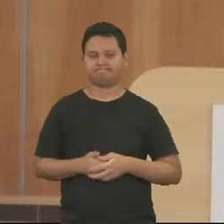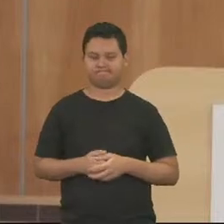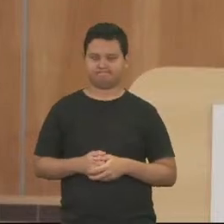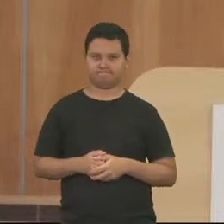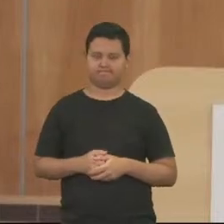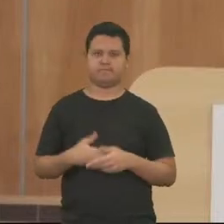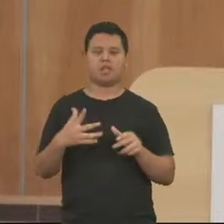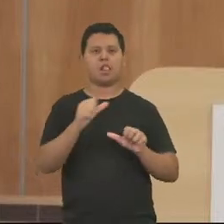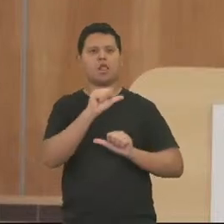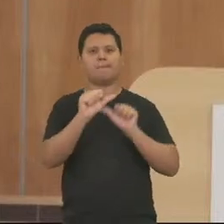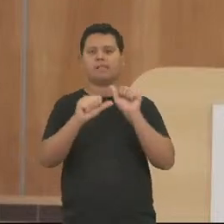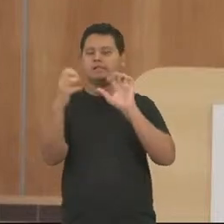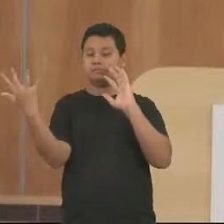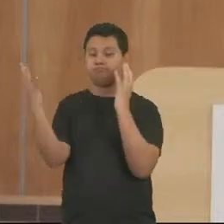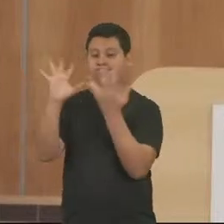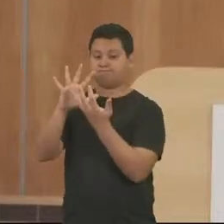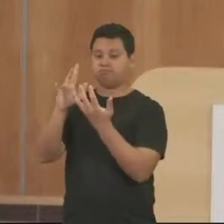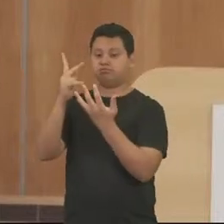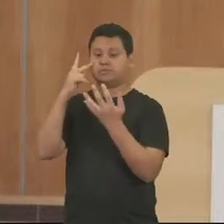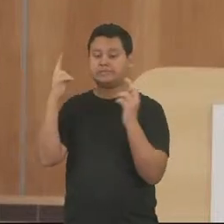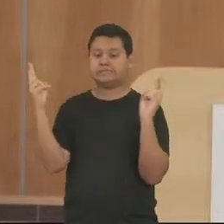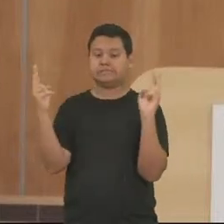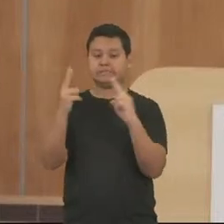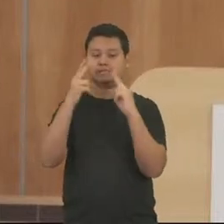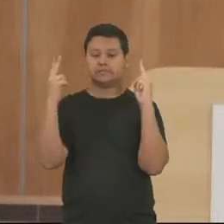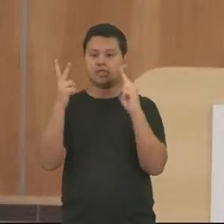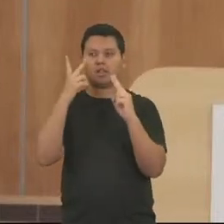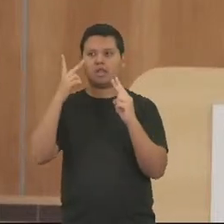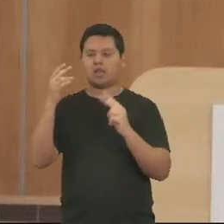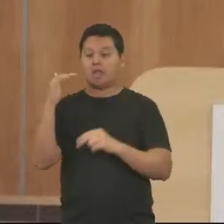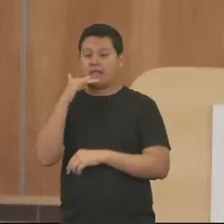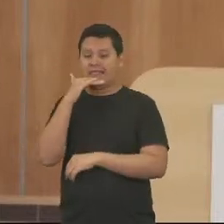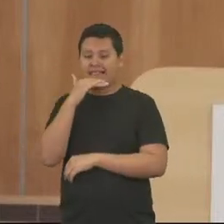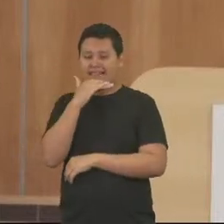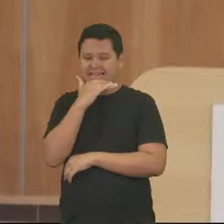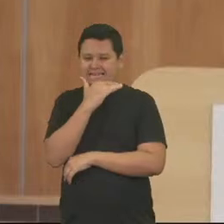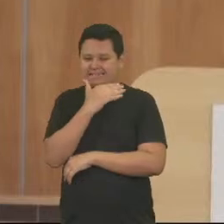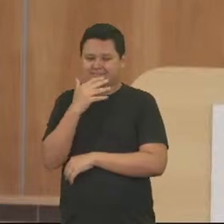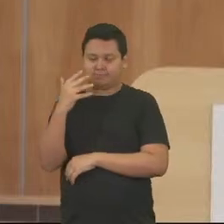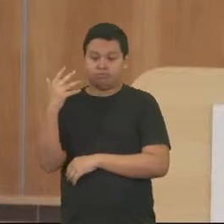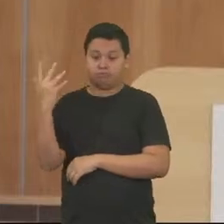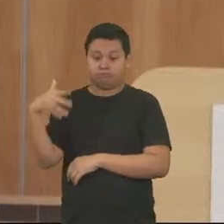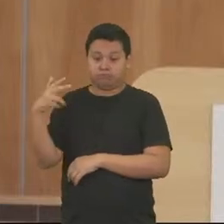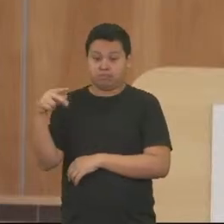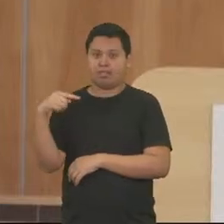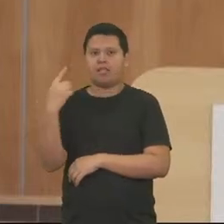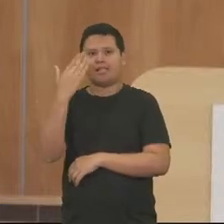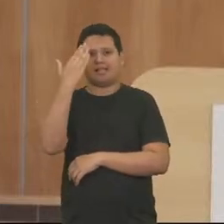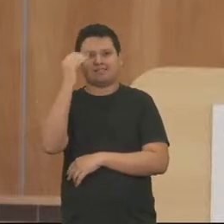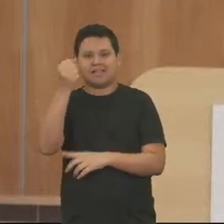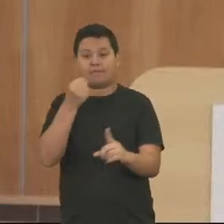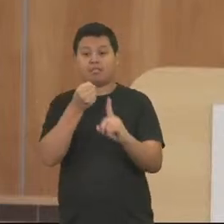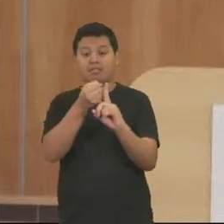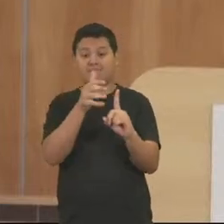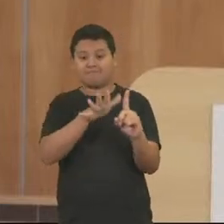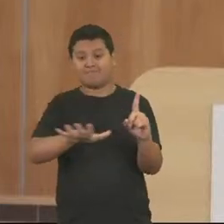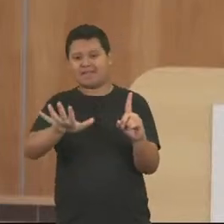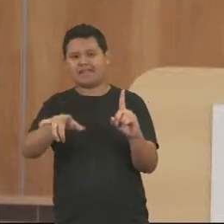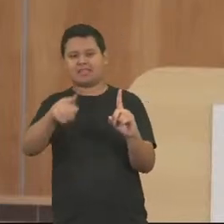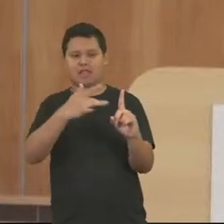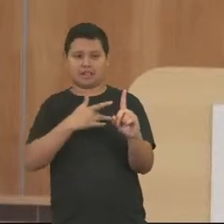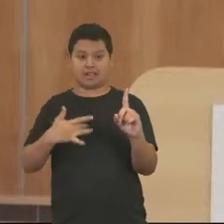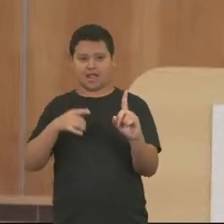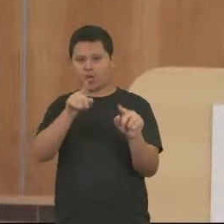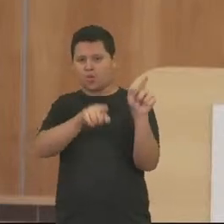Com as mudanças climáticas, com a elevação da temperatura, a gente sabe o quanto isso impacta a saúde de todo mundo, e oferecer água é